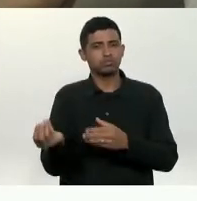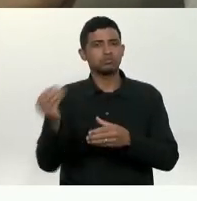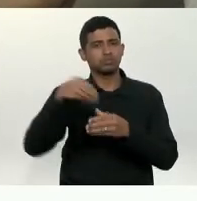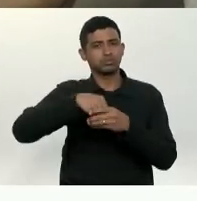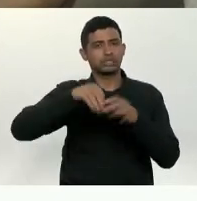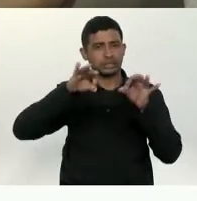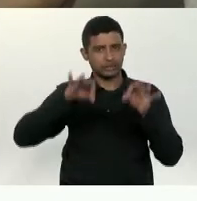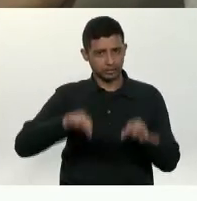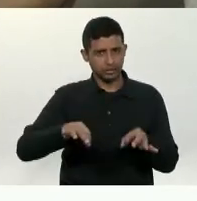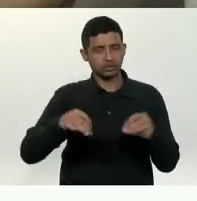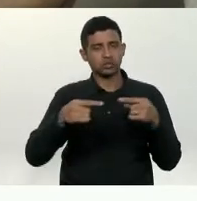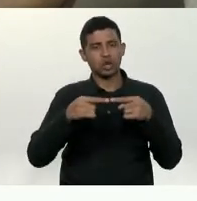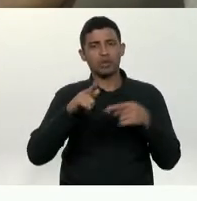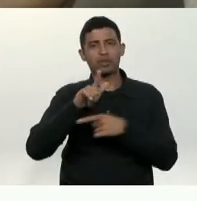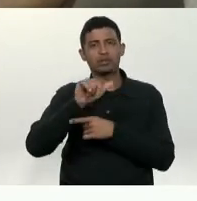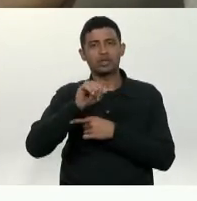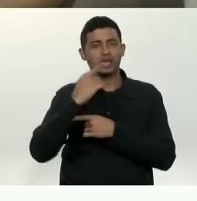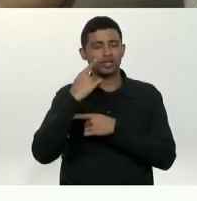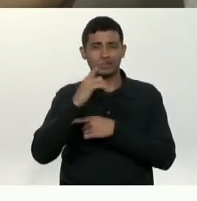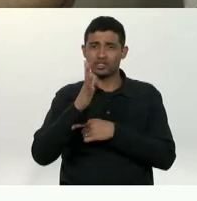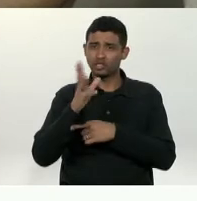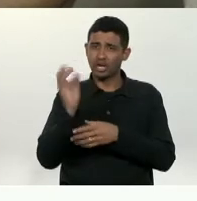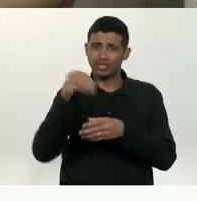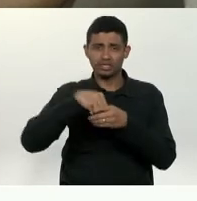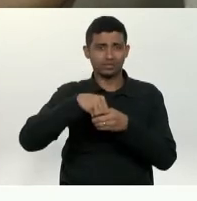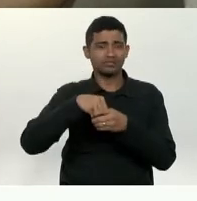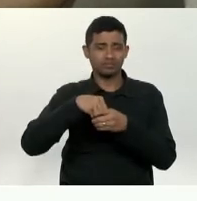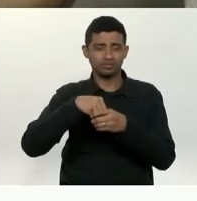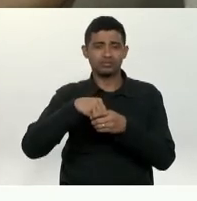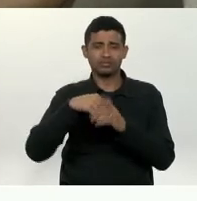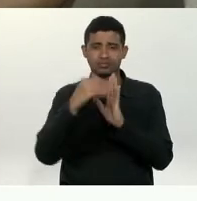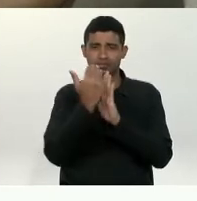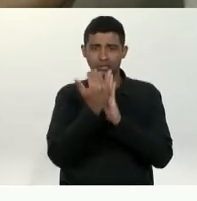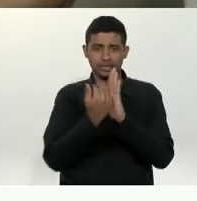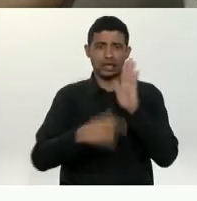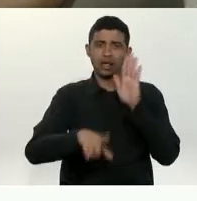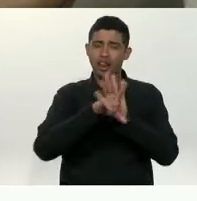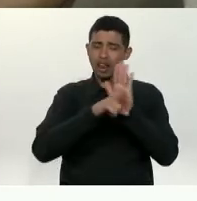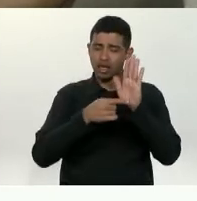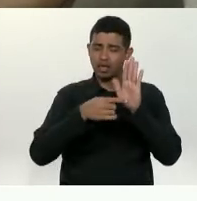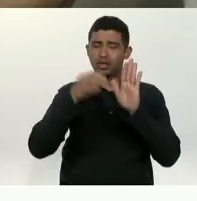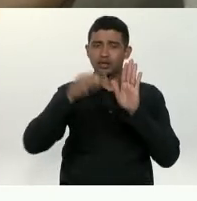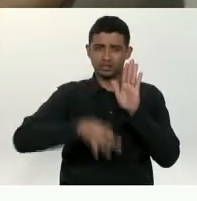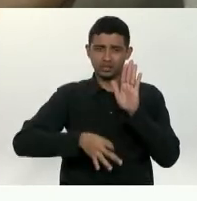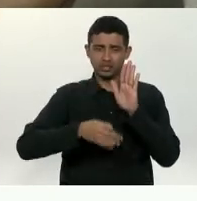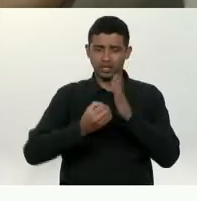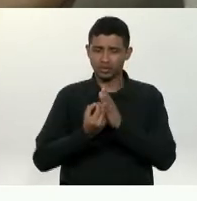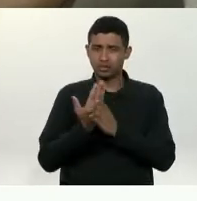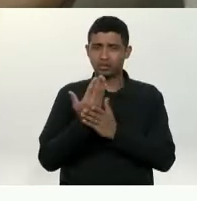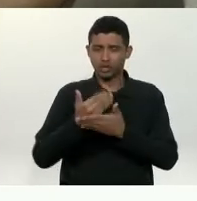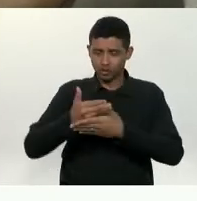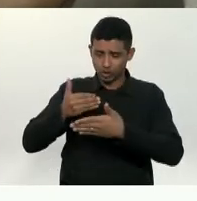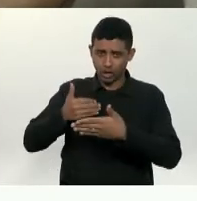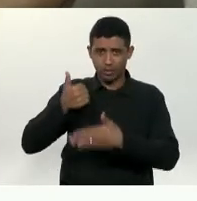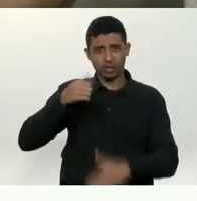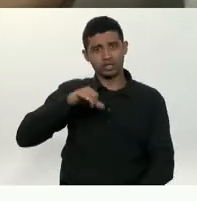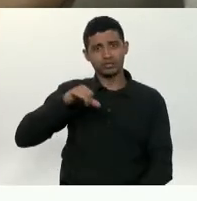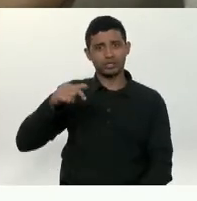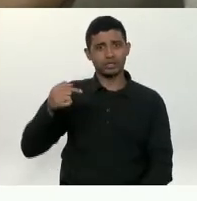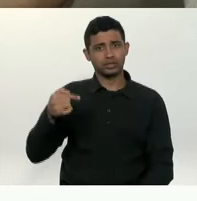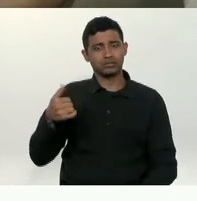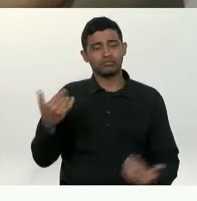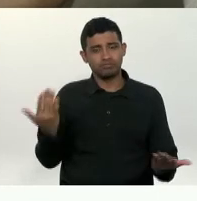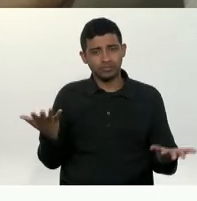fato, do livre mercado de gás, que já está implementado na teoria por meio de lei específica desde 1997. Né?